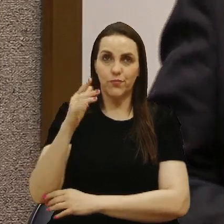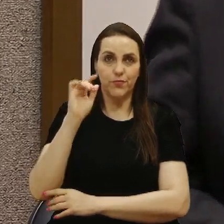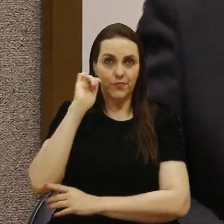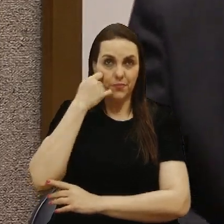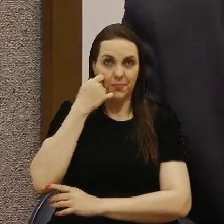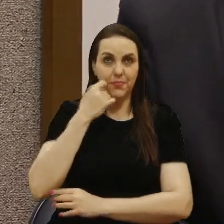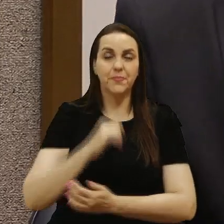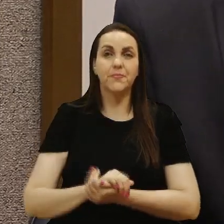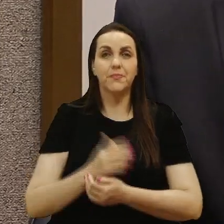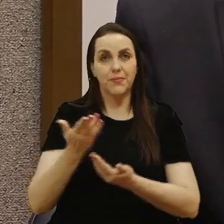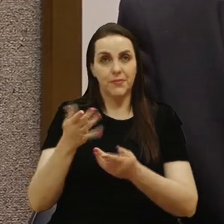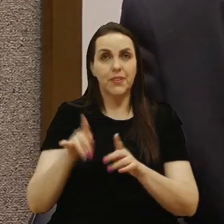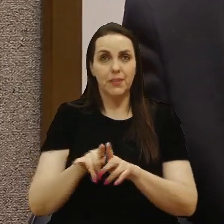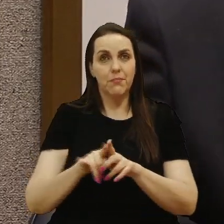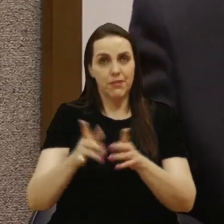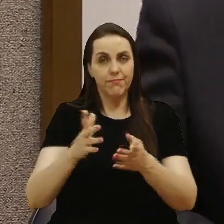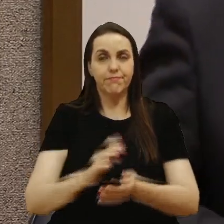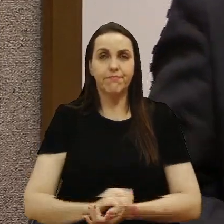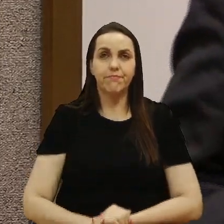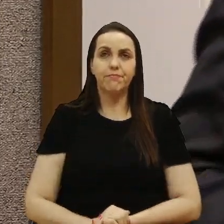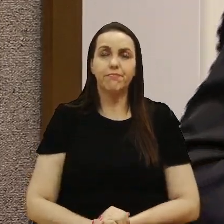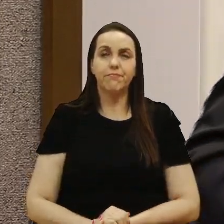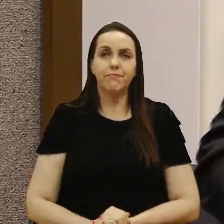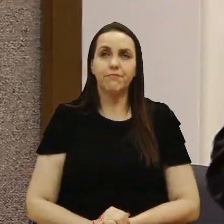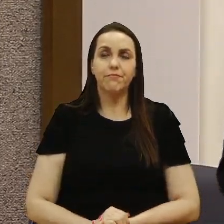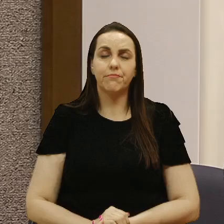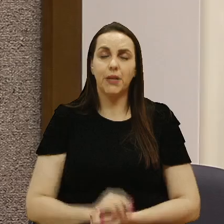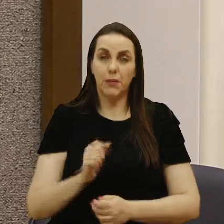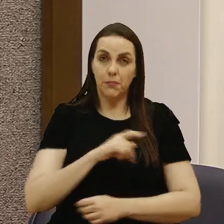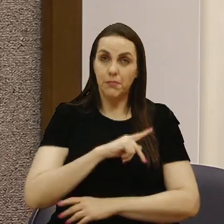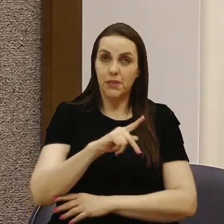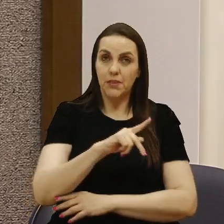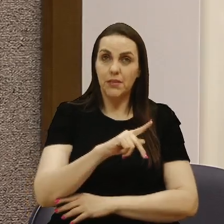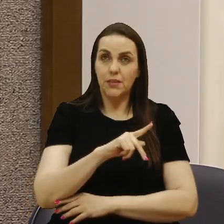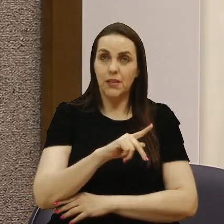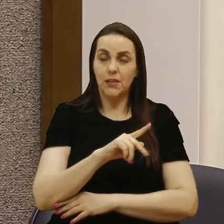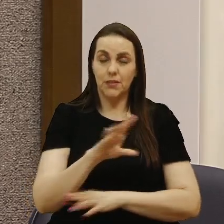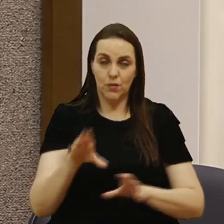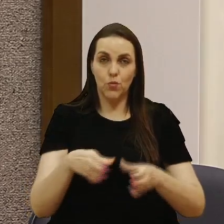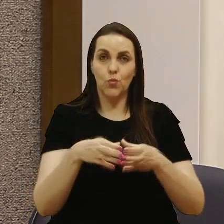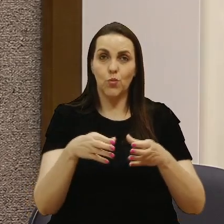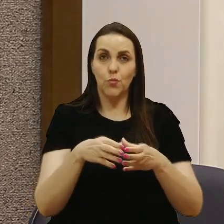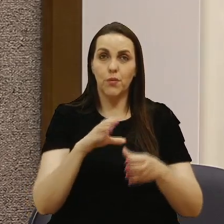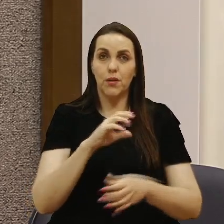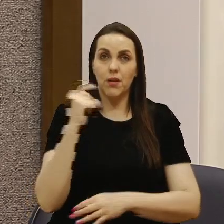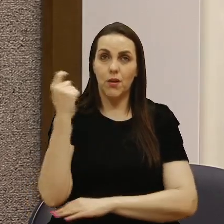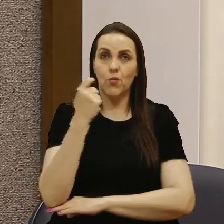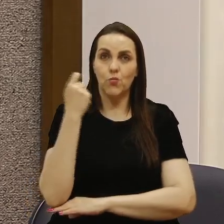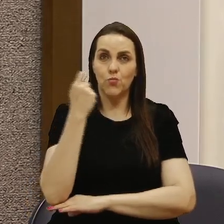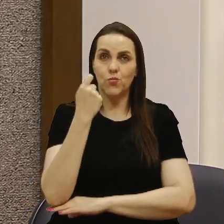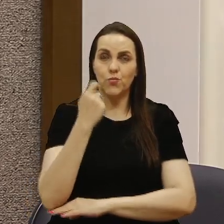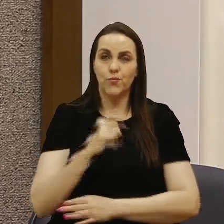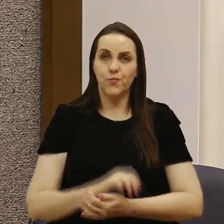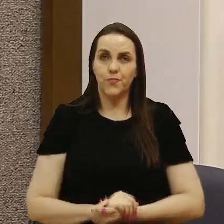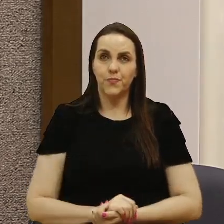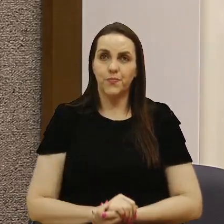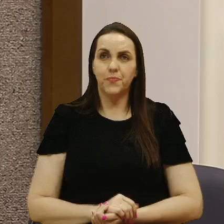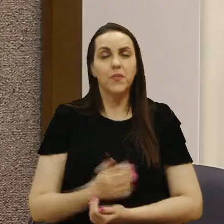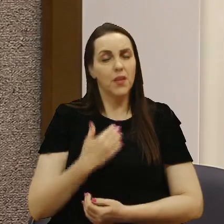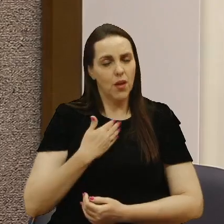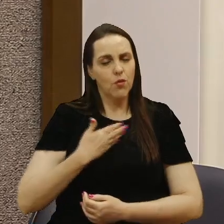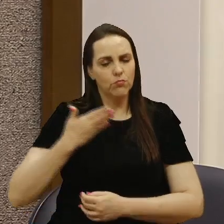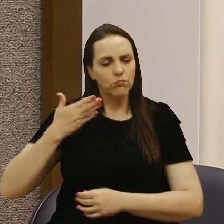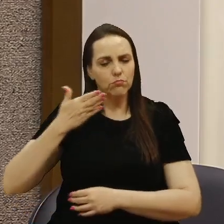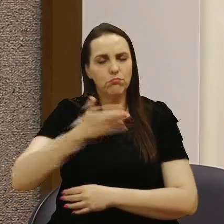e ele que também foi presidente do Clube Gaúcho. E eu estive